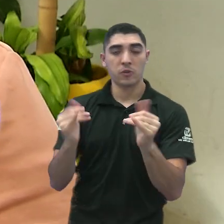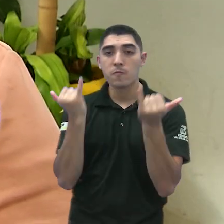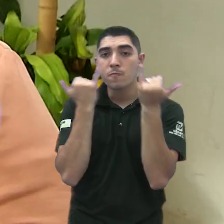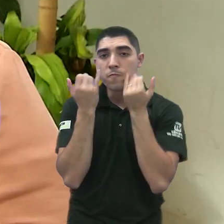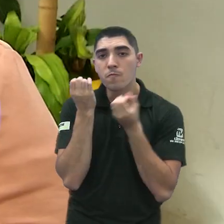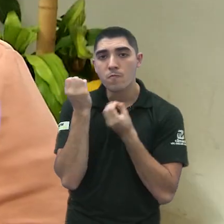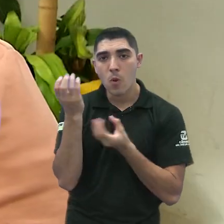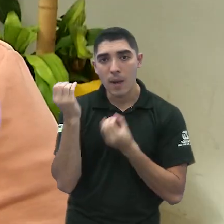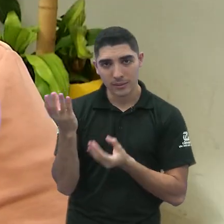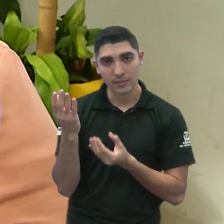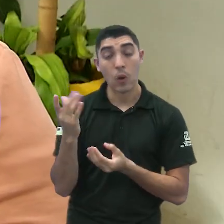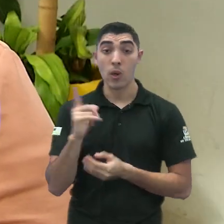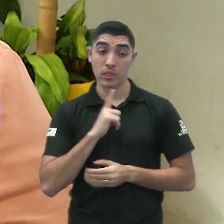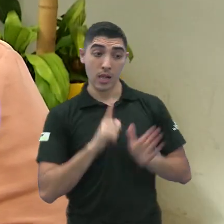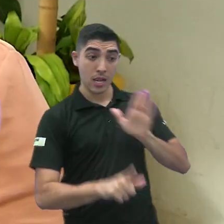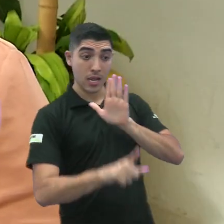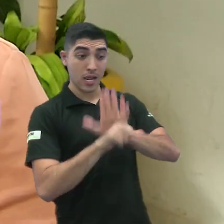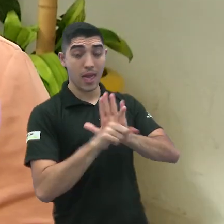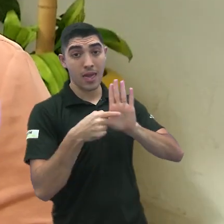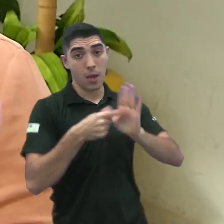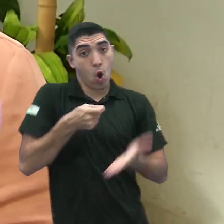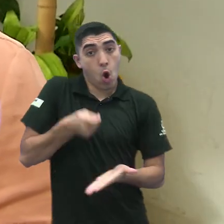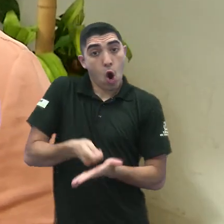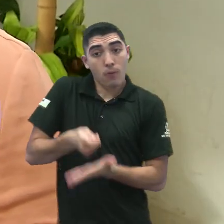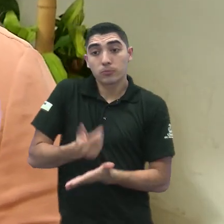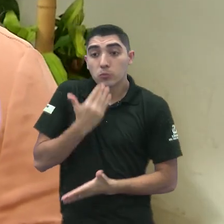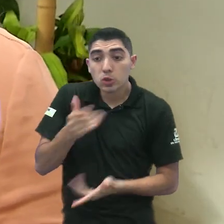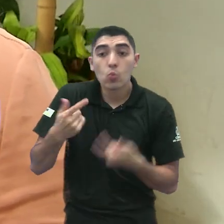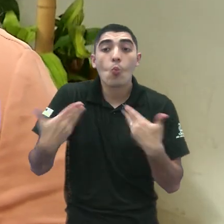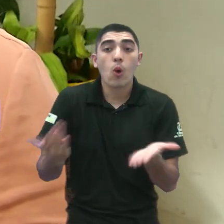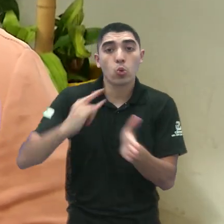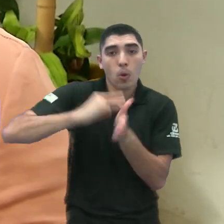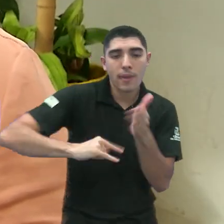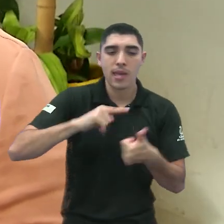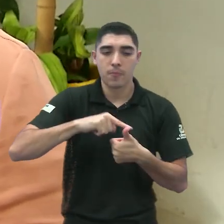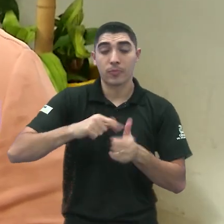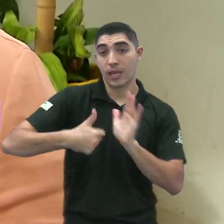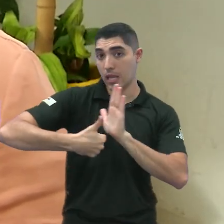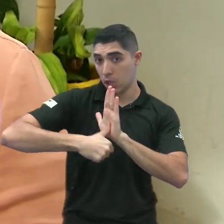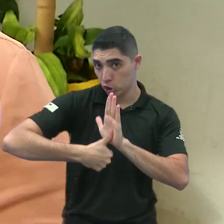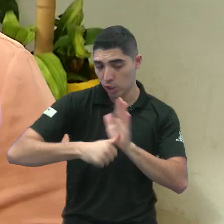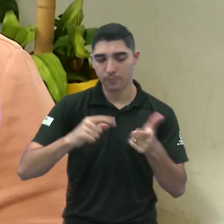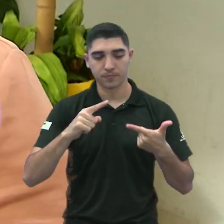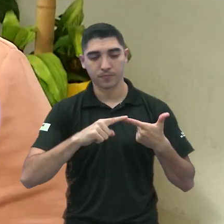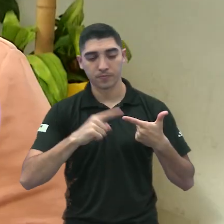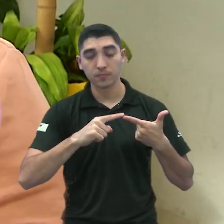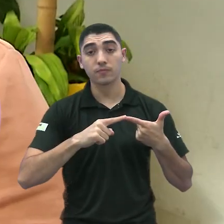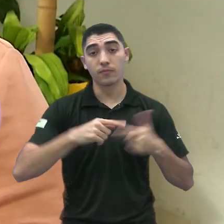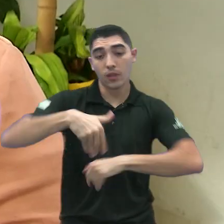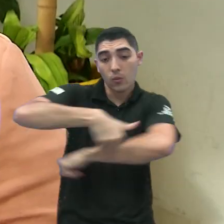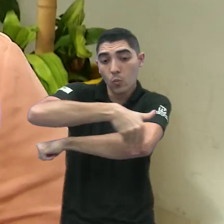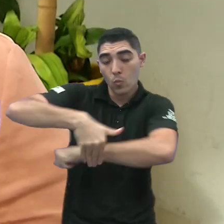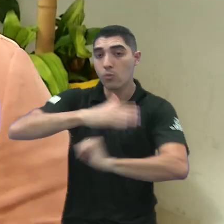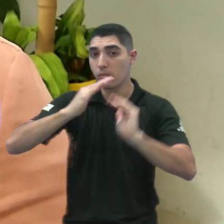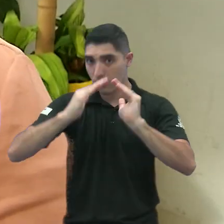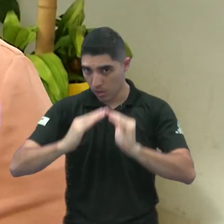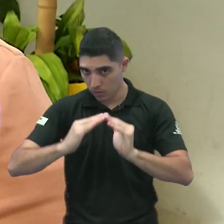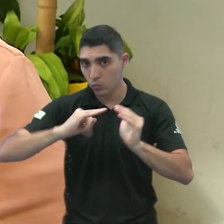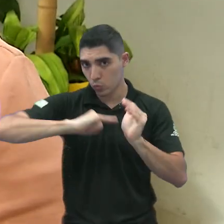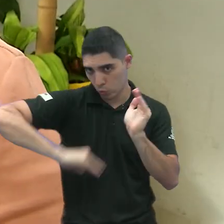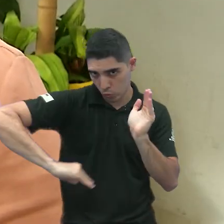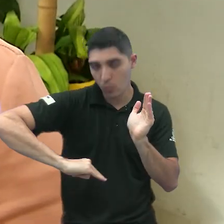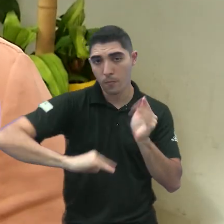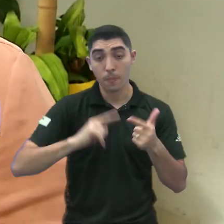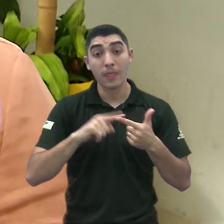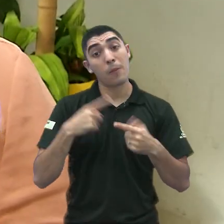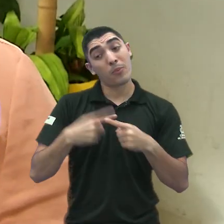documentos previstos em lei que são obrigatórios para poder adquirir, que é o RG, o comprovante de residência, lembrando que é uma